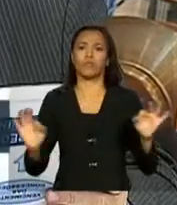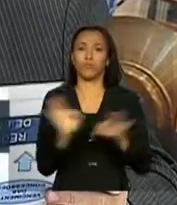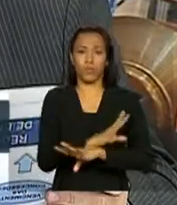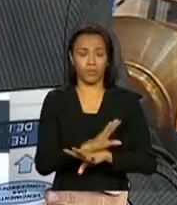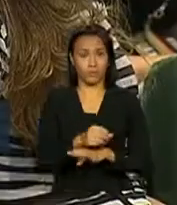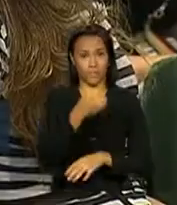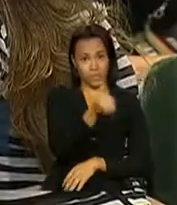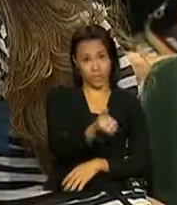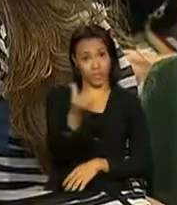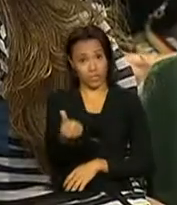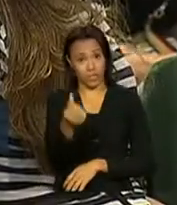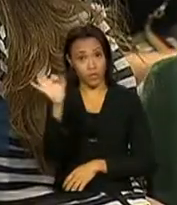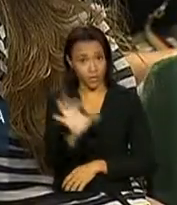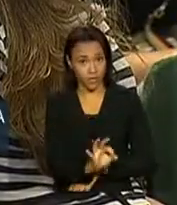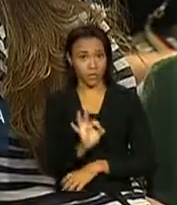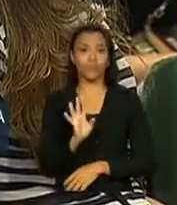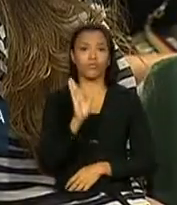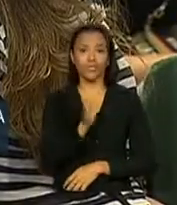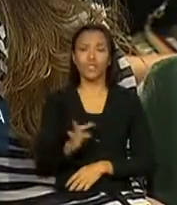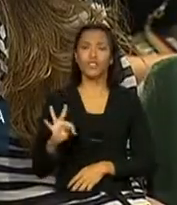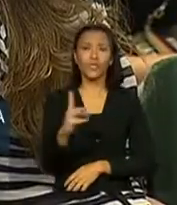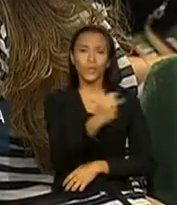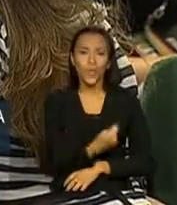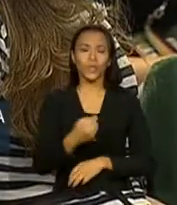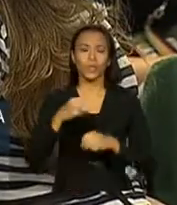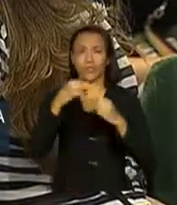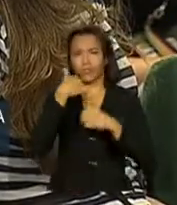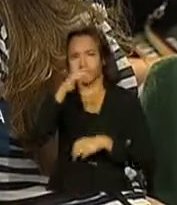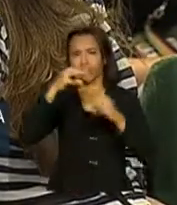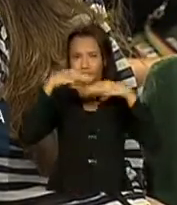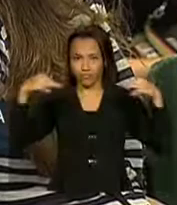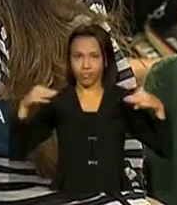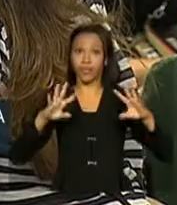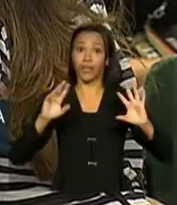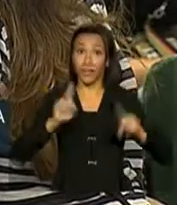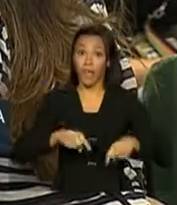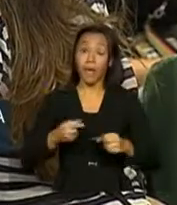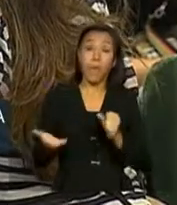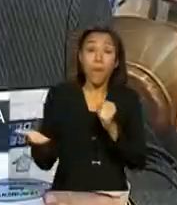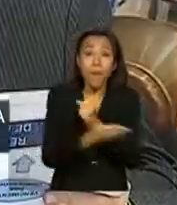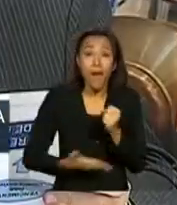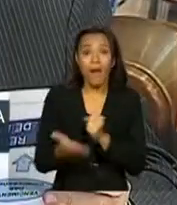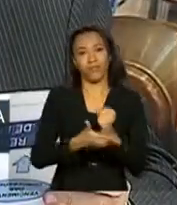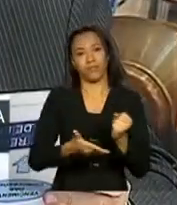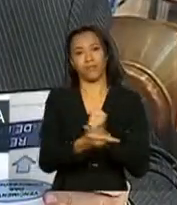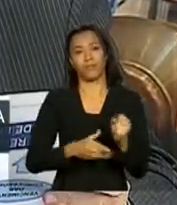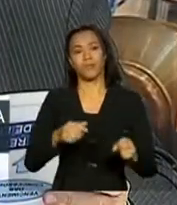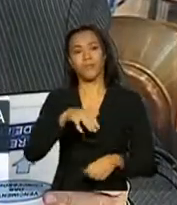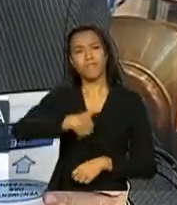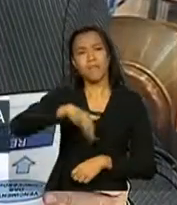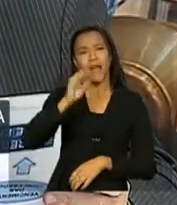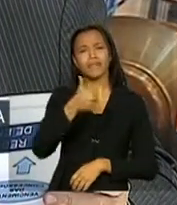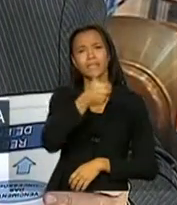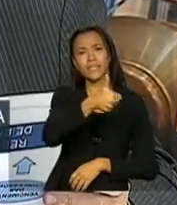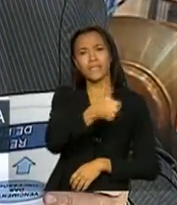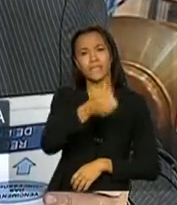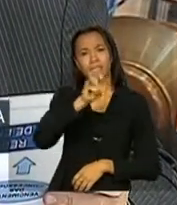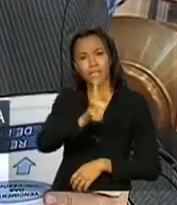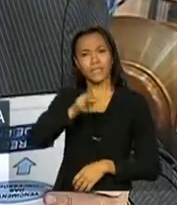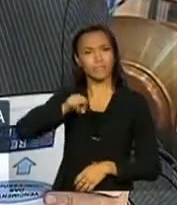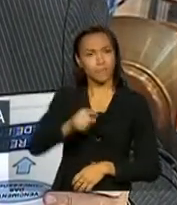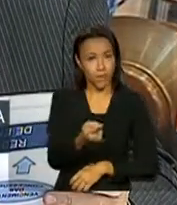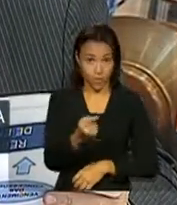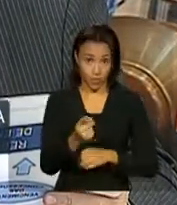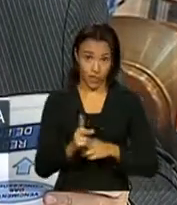66% de todas as linhas que compõem a rede básica. E mais 15 mil quilômetros de linha